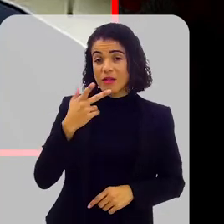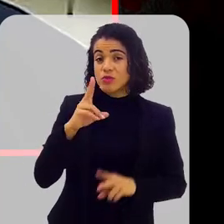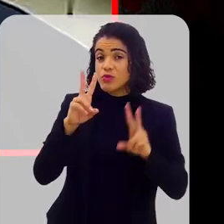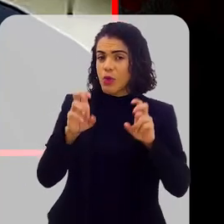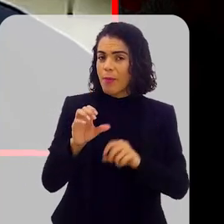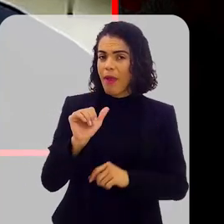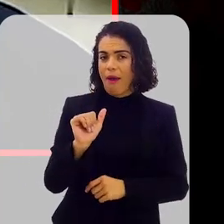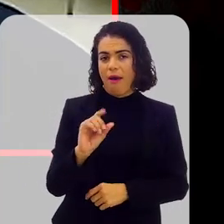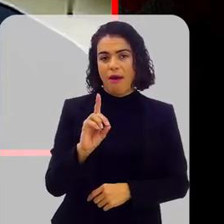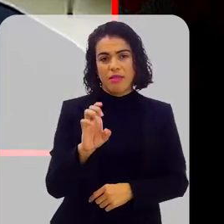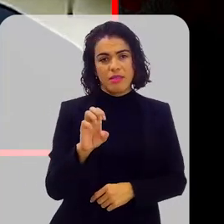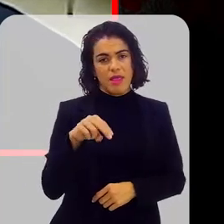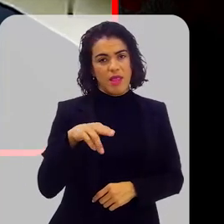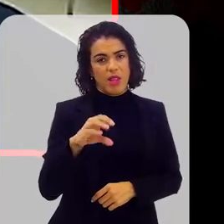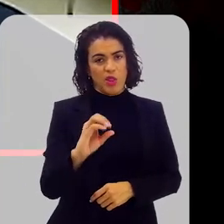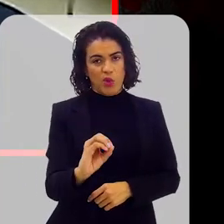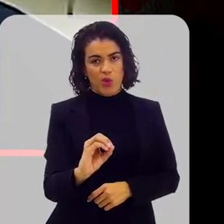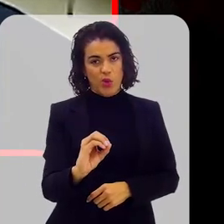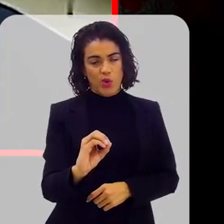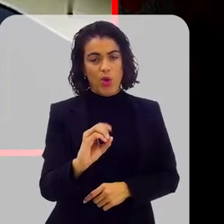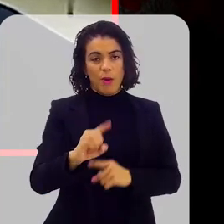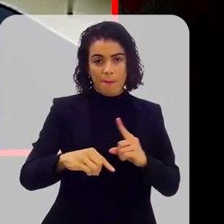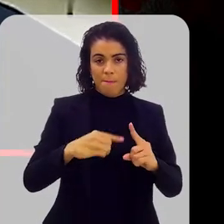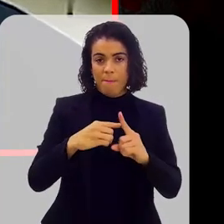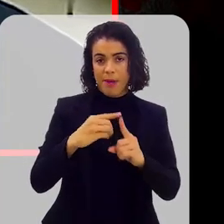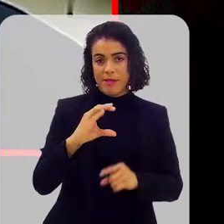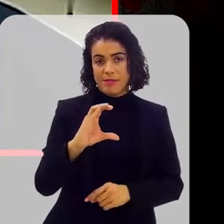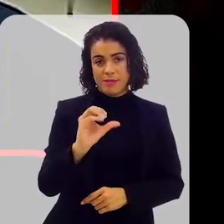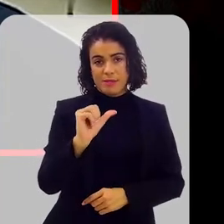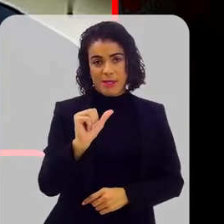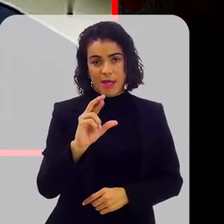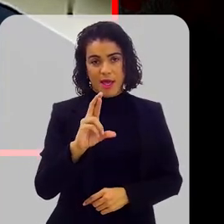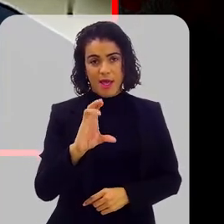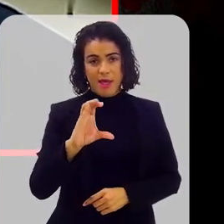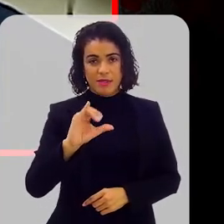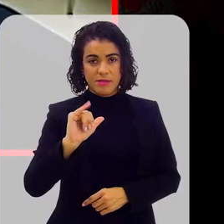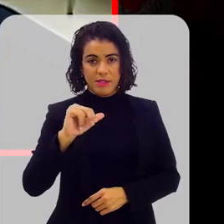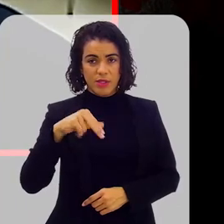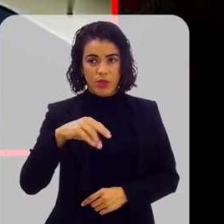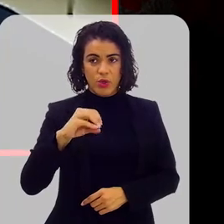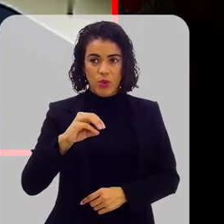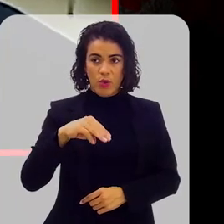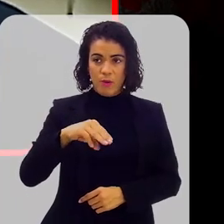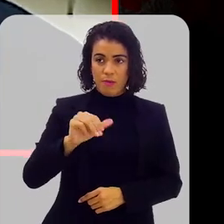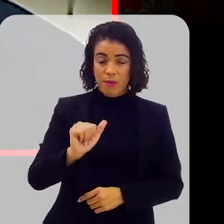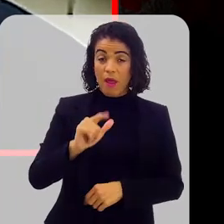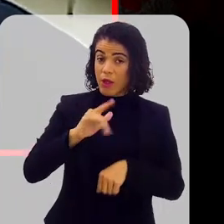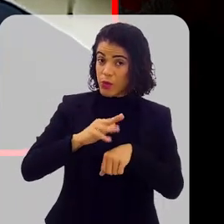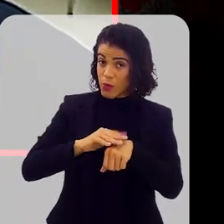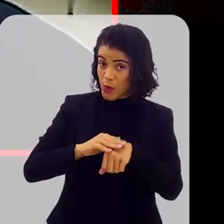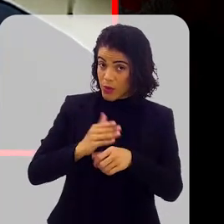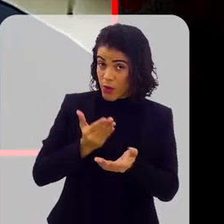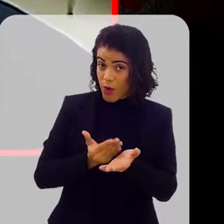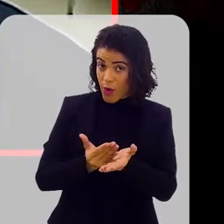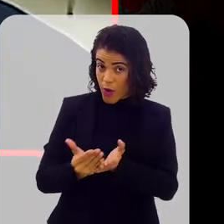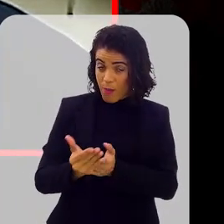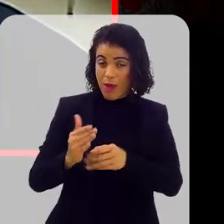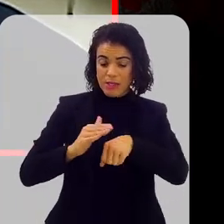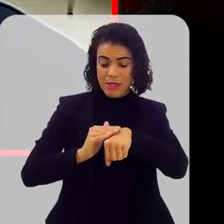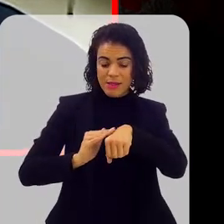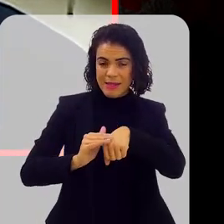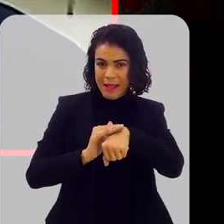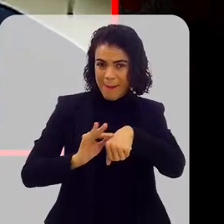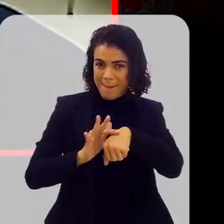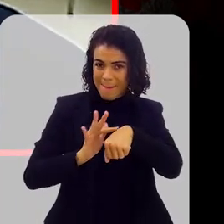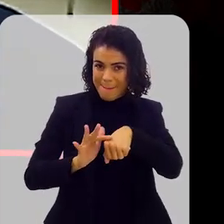falando habitualmente do adenocarcinoma de intestino grosso, do adenocarcinoma colorretal, tá? Que é essa doença que